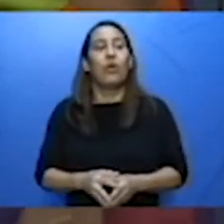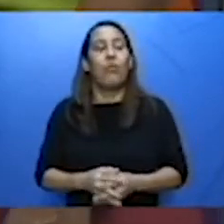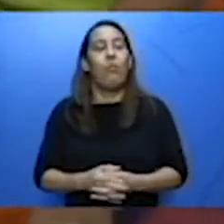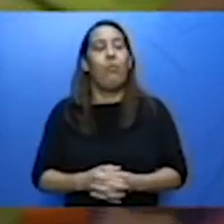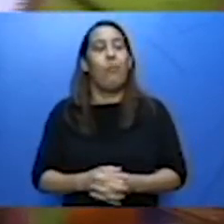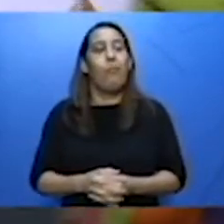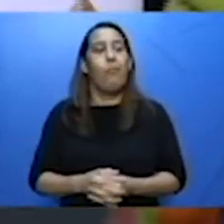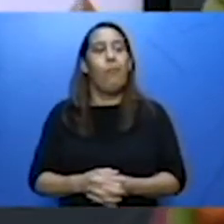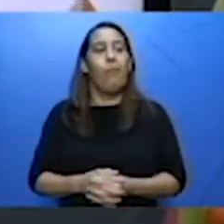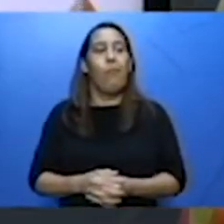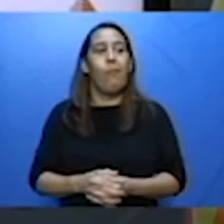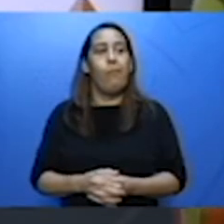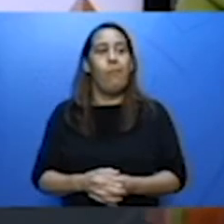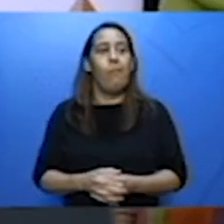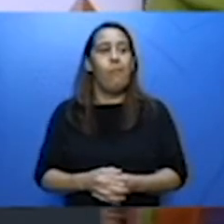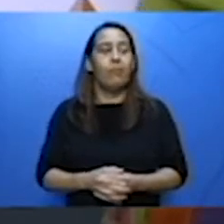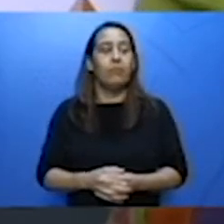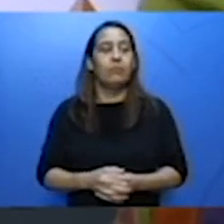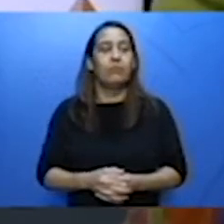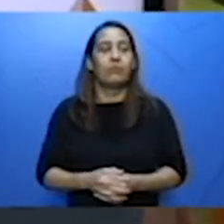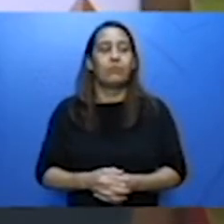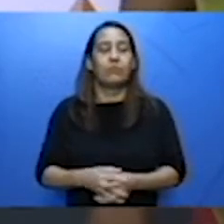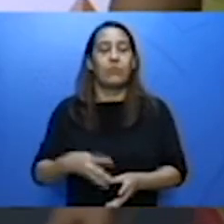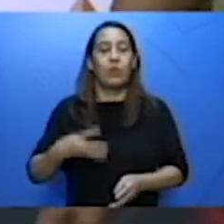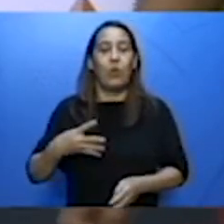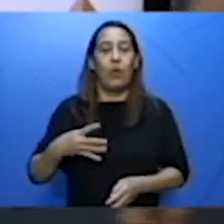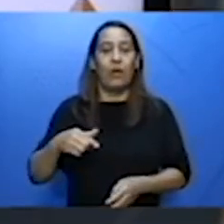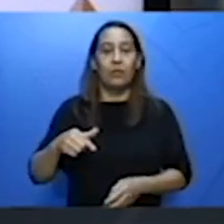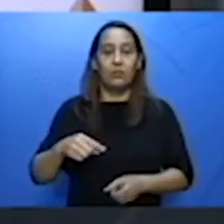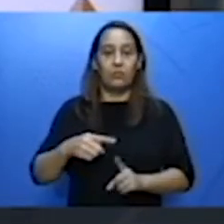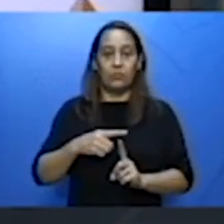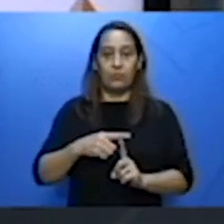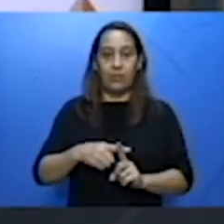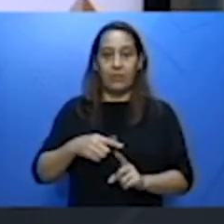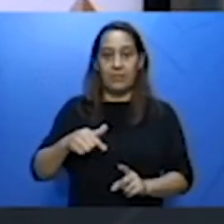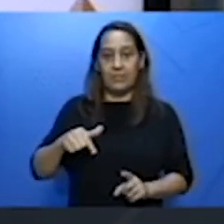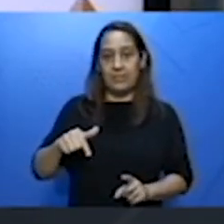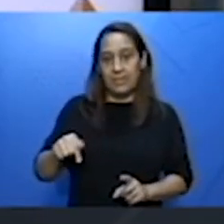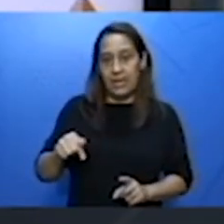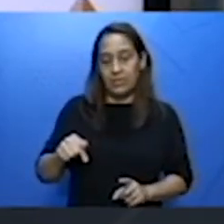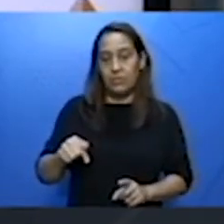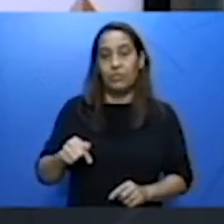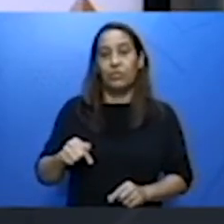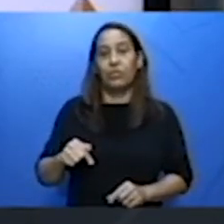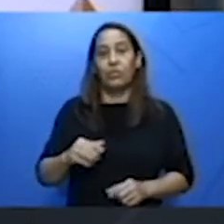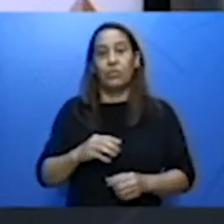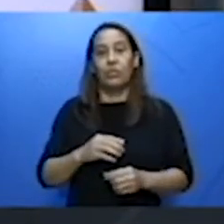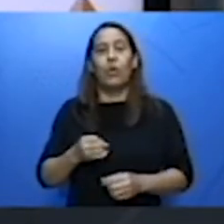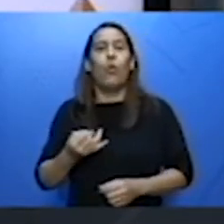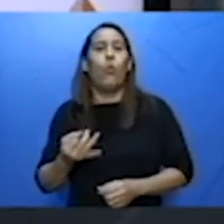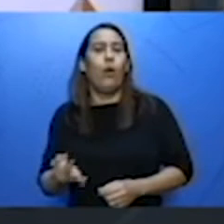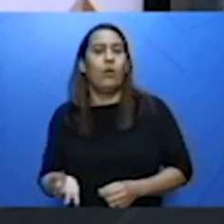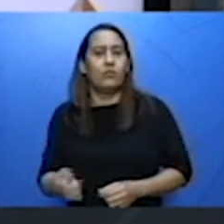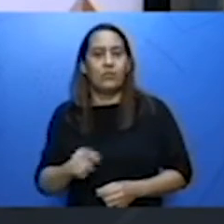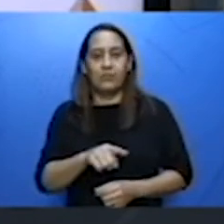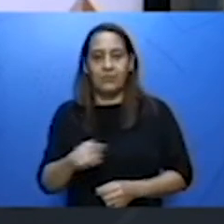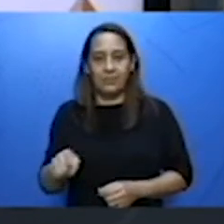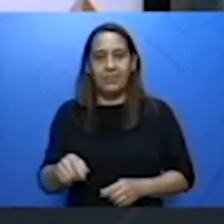unidade. Vamos lá, 4 mais 7. Ou 7 mais 4 também dá super certo.